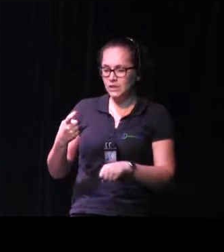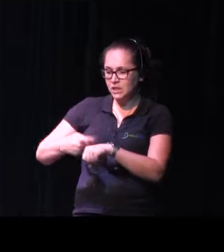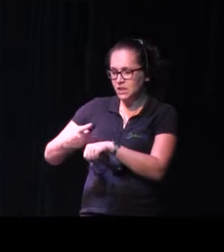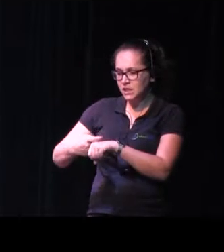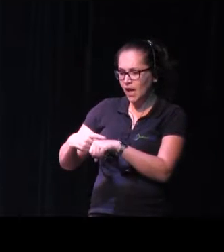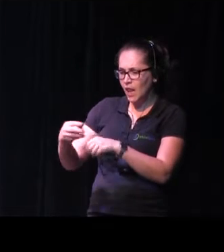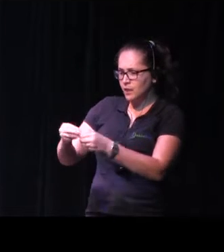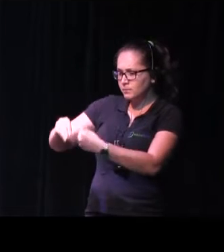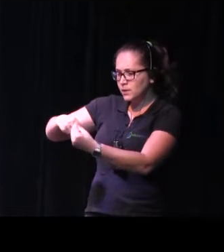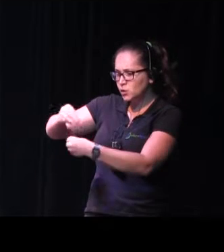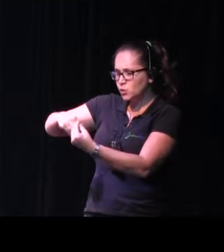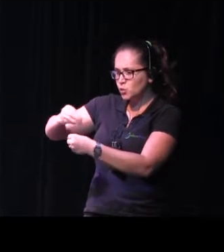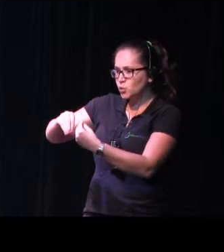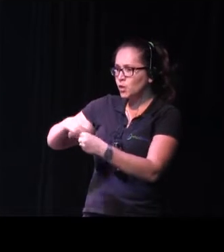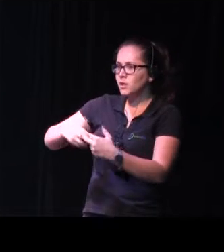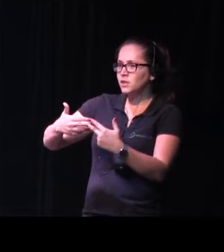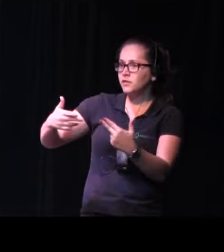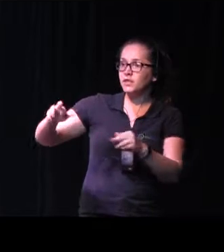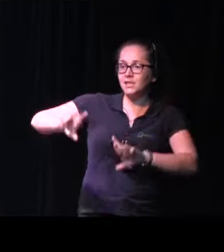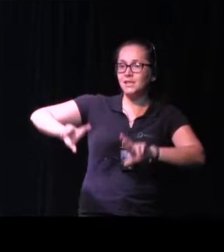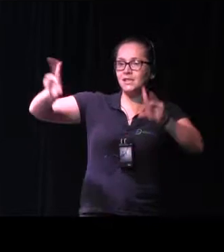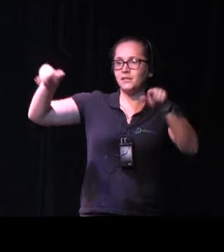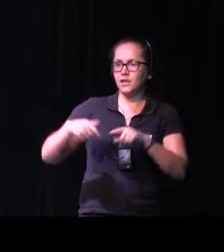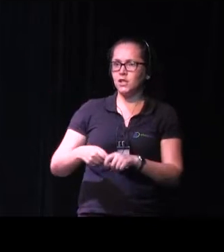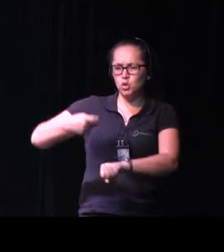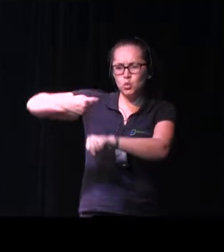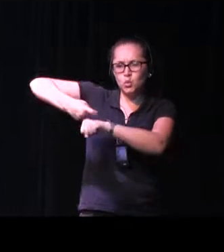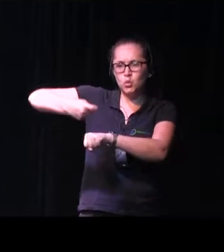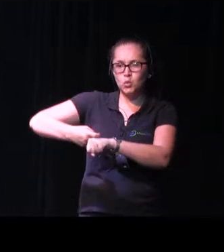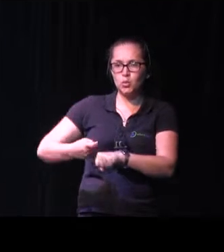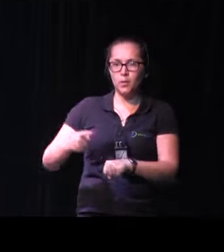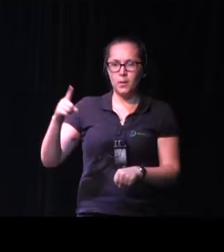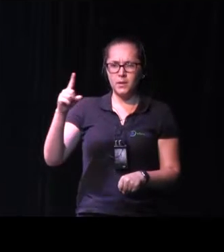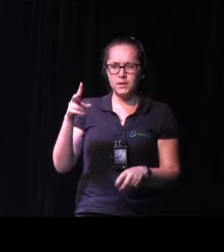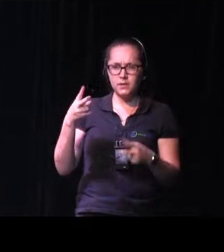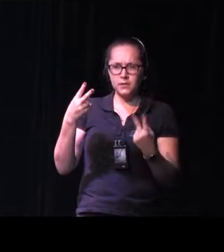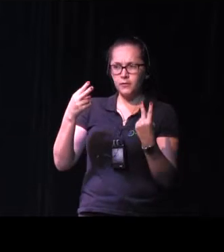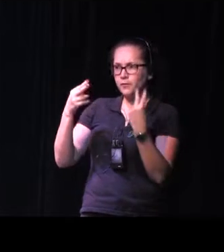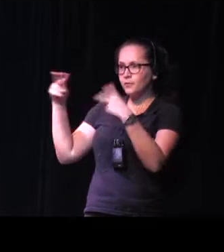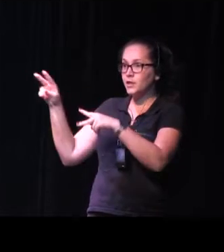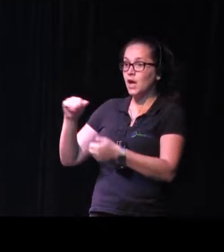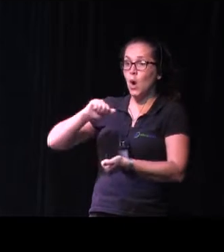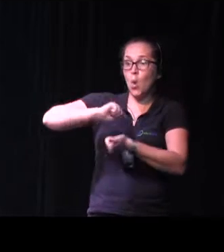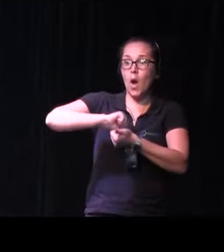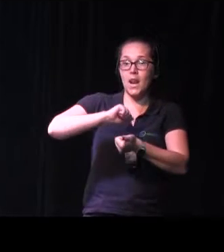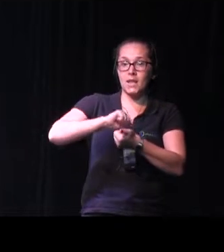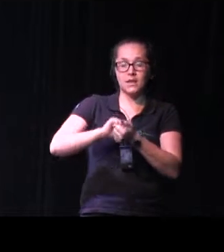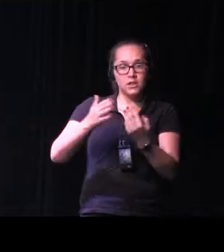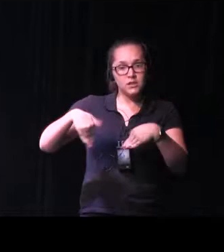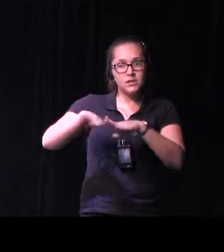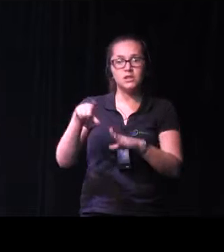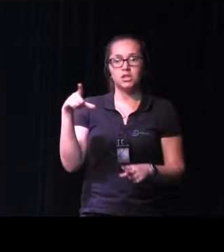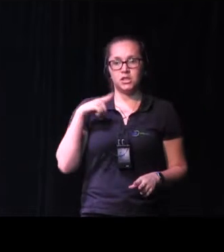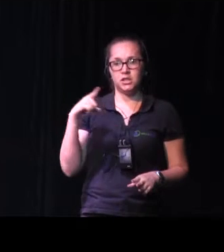foi pensado, era o concreto, cimento, era algo muito rigoroso. Mas vejam